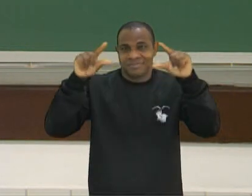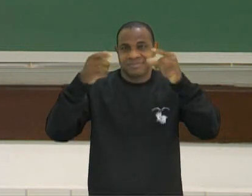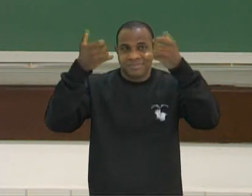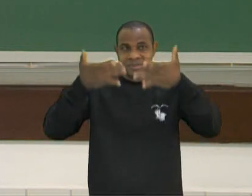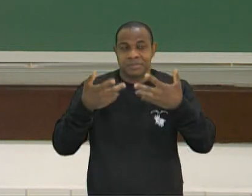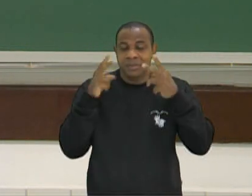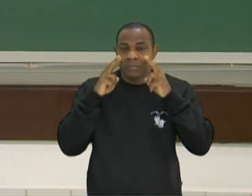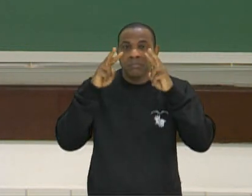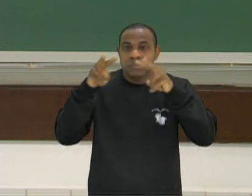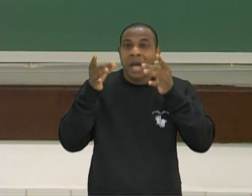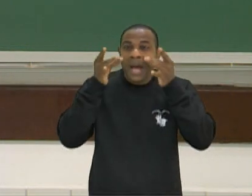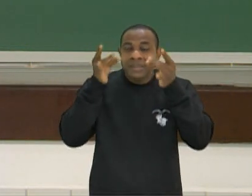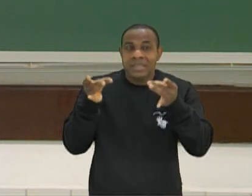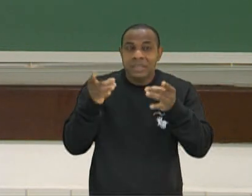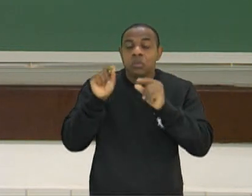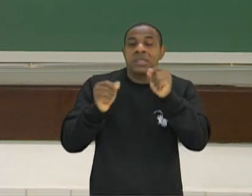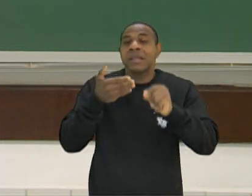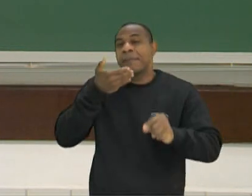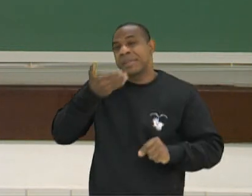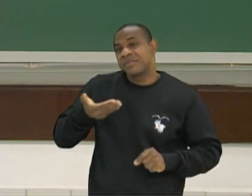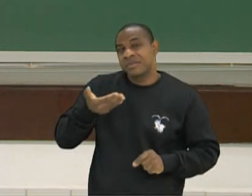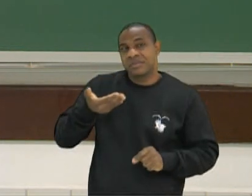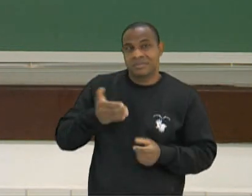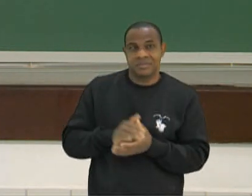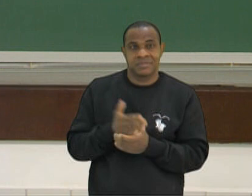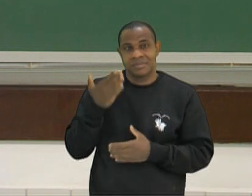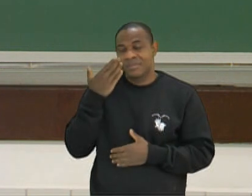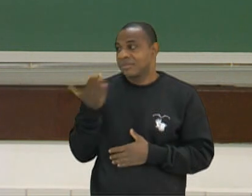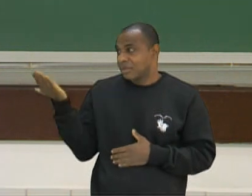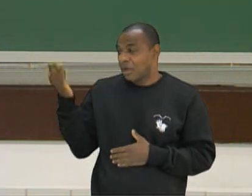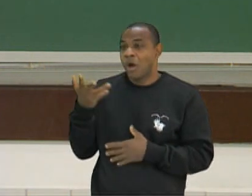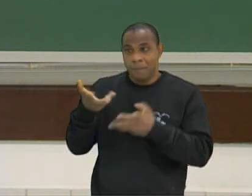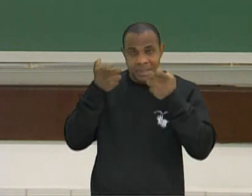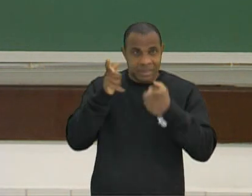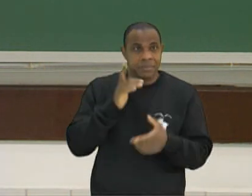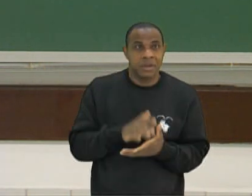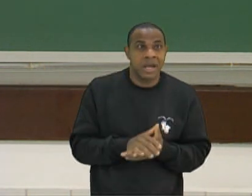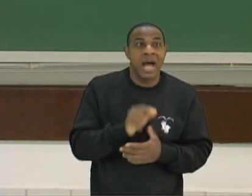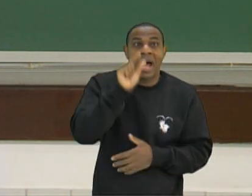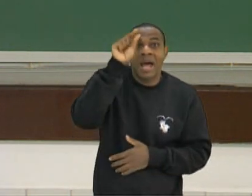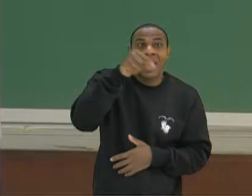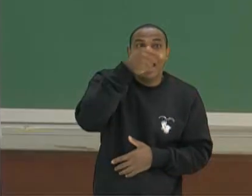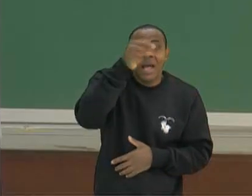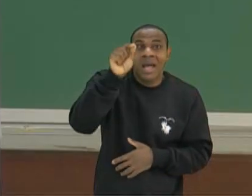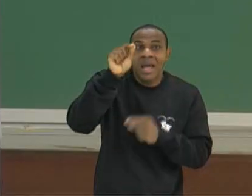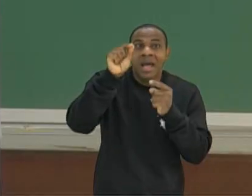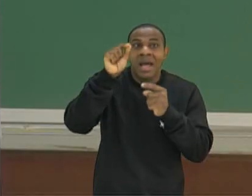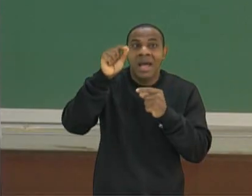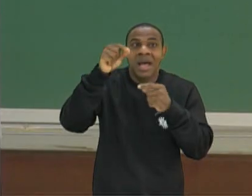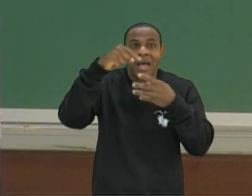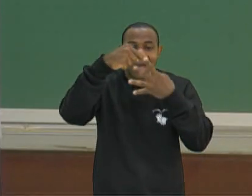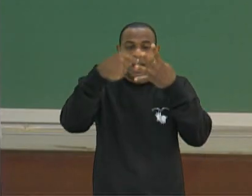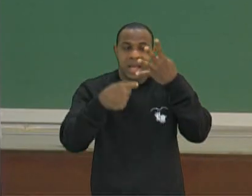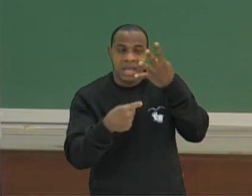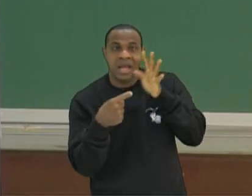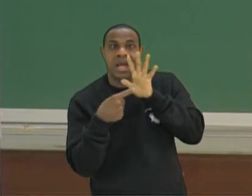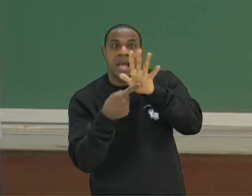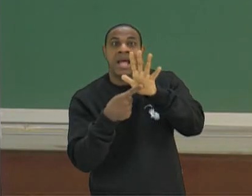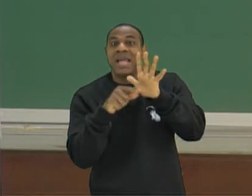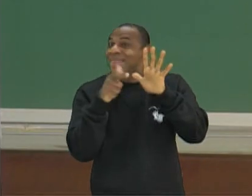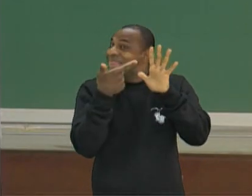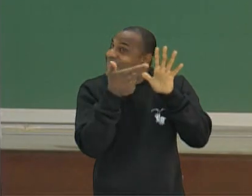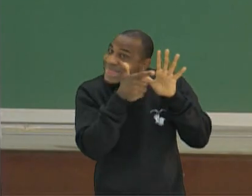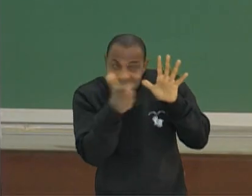frisar certinho o que ele está pedindo. Mais uma vez, retomando o enunciado, percebam lá. Assinale a alternativa que representa uma grandeza que